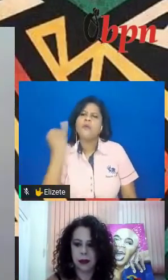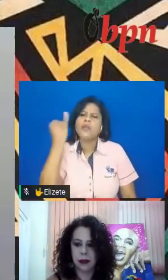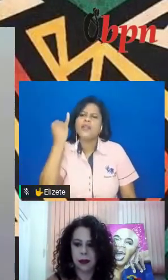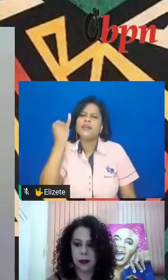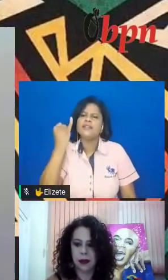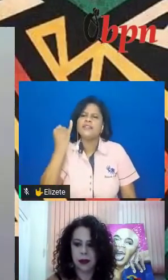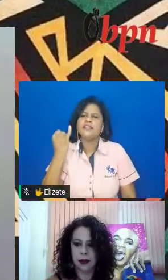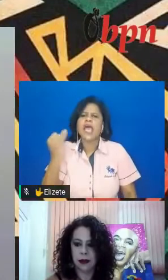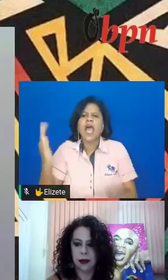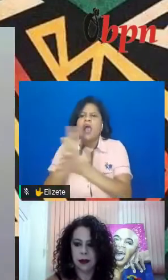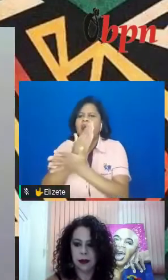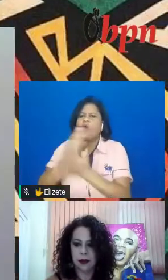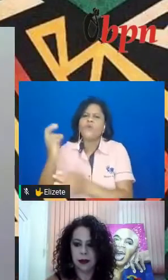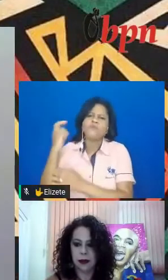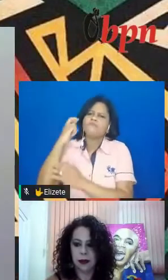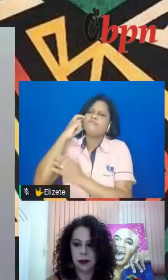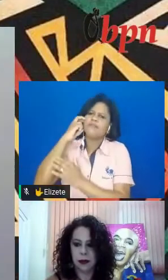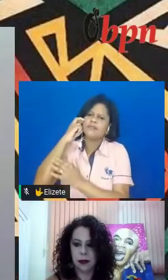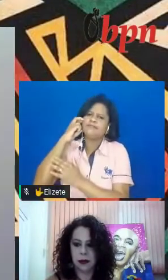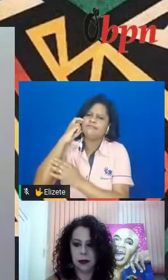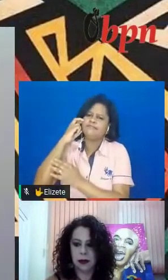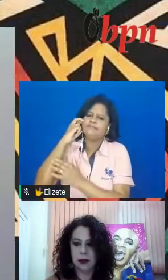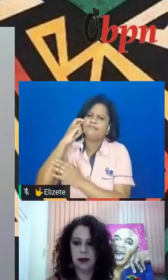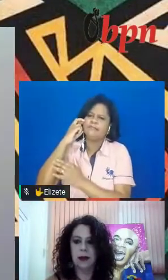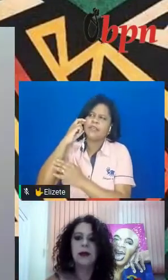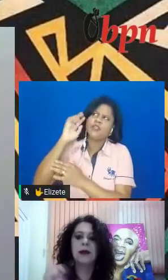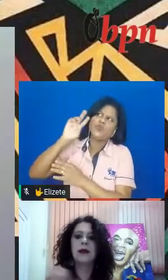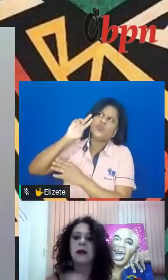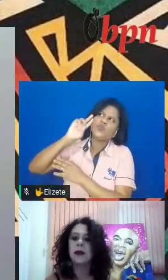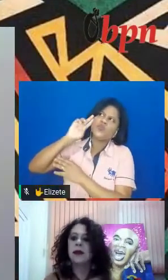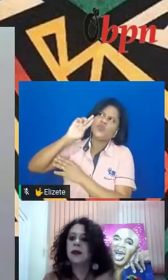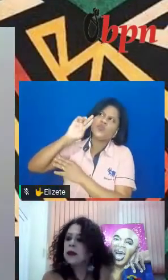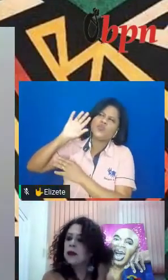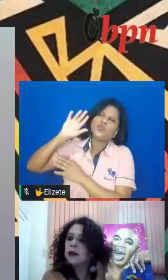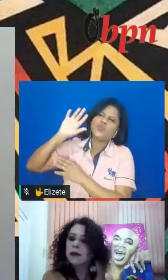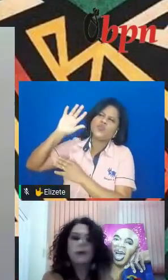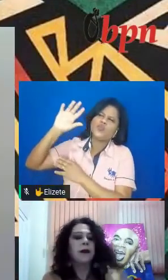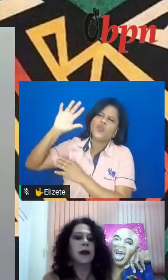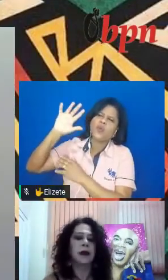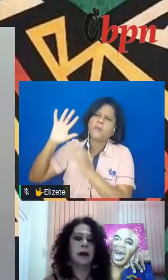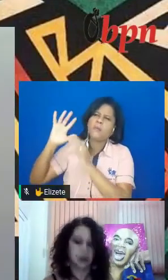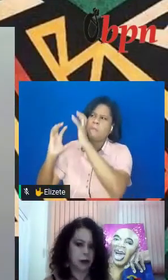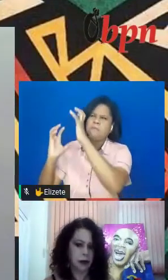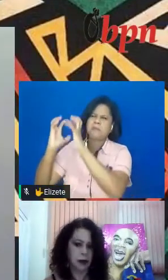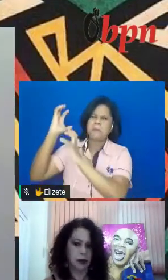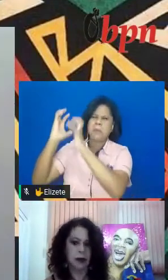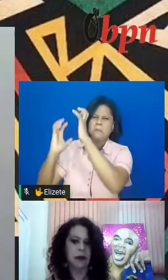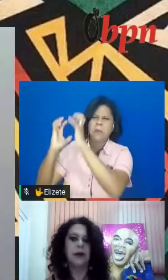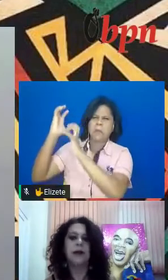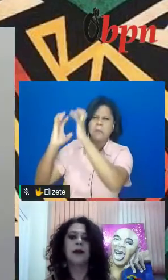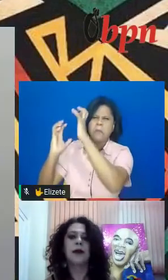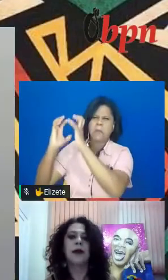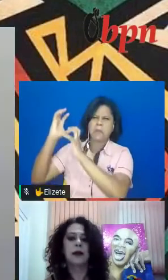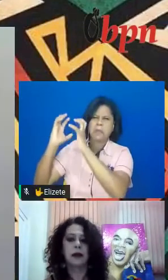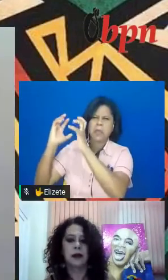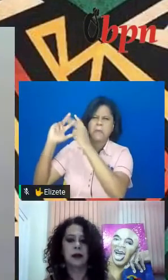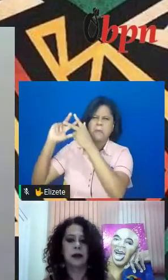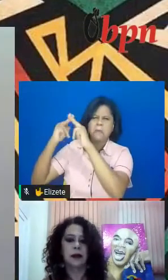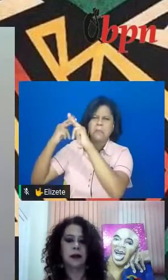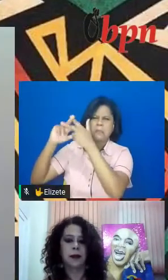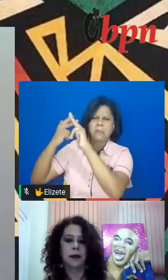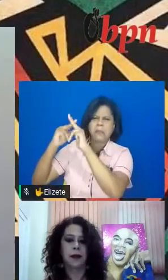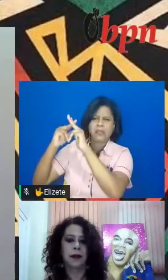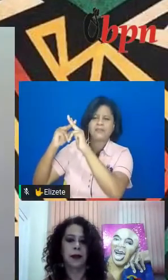você sonha, se o sujeito sonhar que brigou, por exemplo, com um amigo, ele é capaz